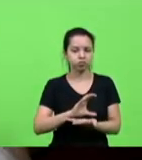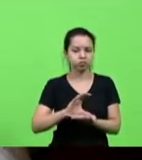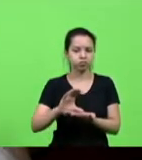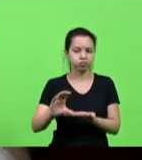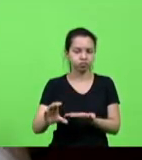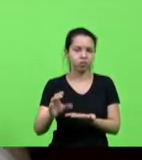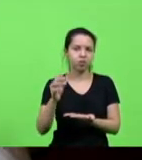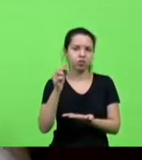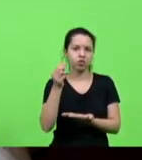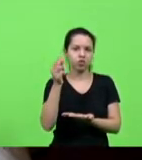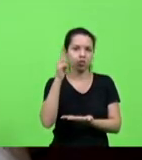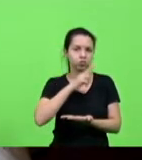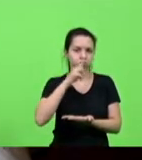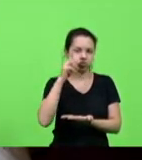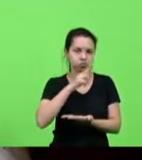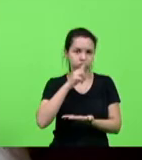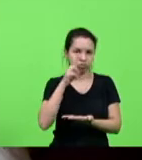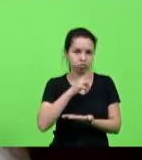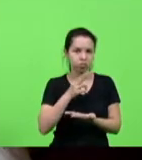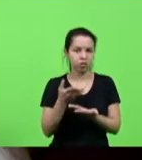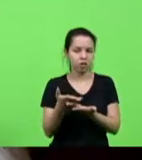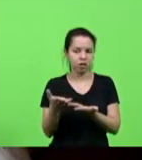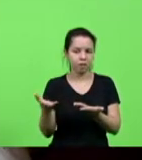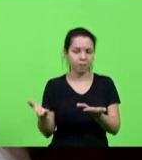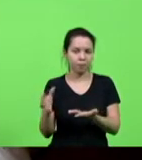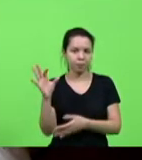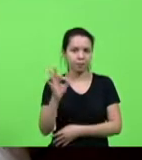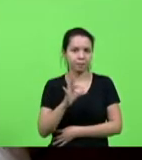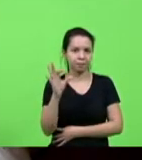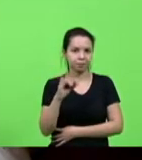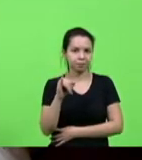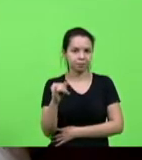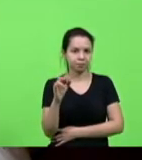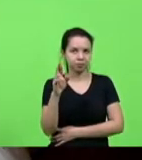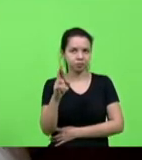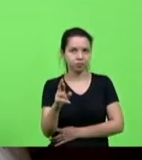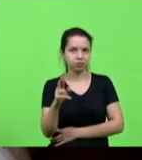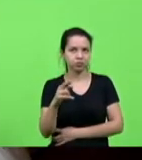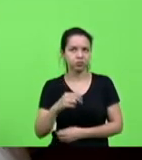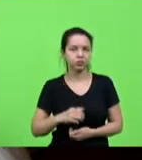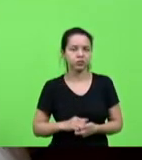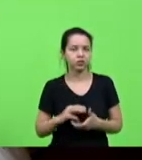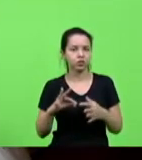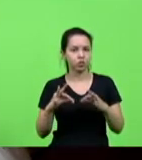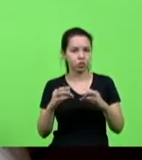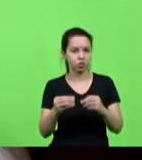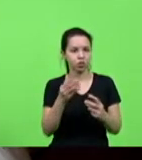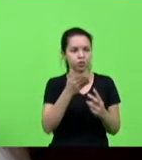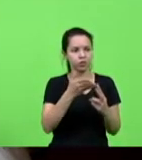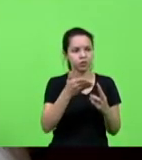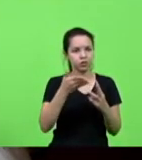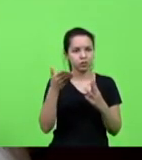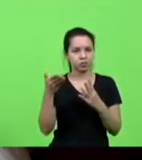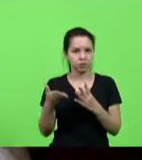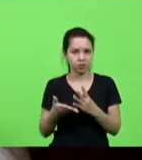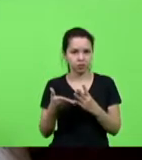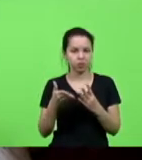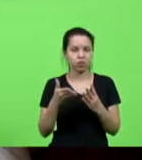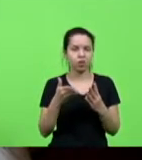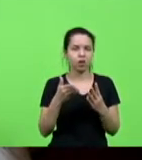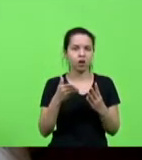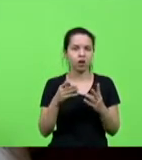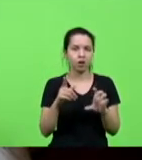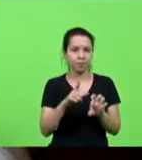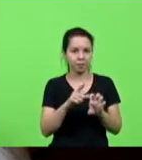de subsídio integral da taxa de juros remuneratórios de todo o financiamento a microempreendedores